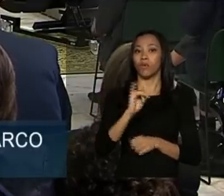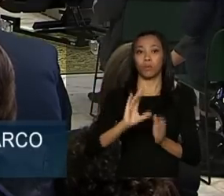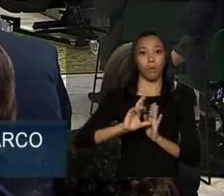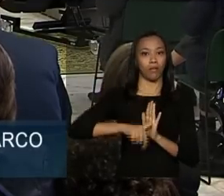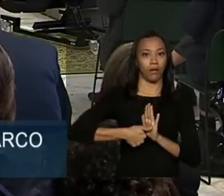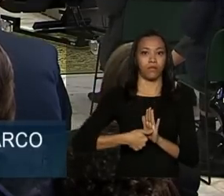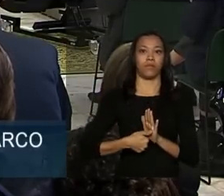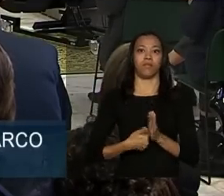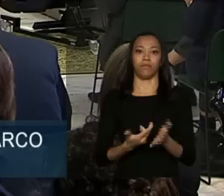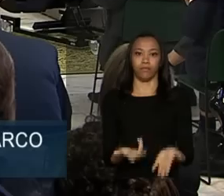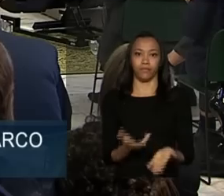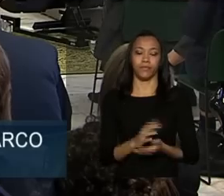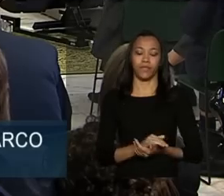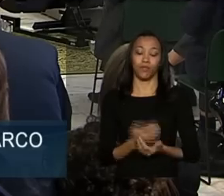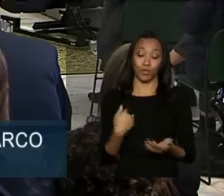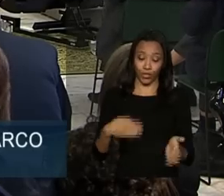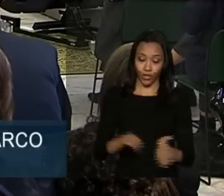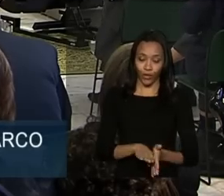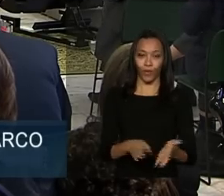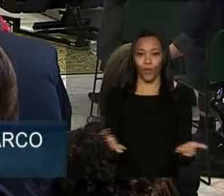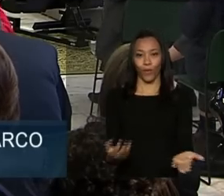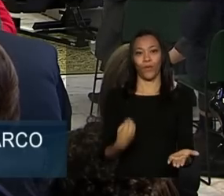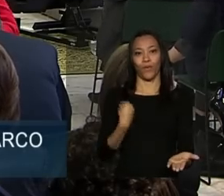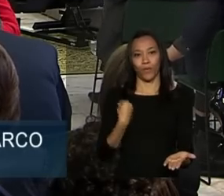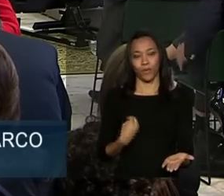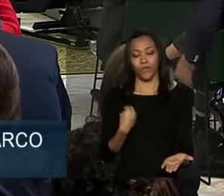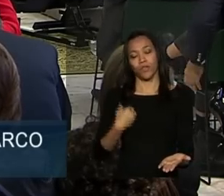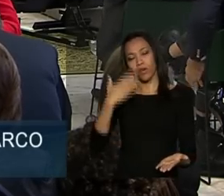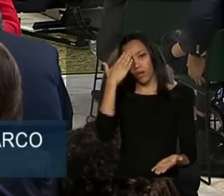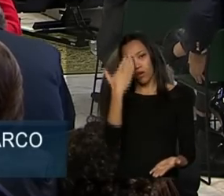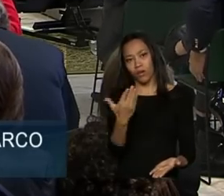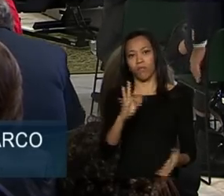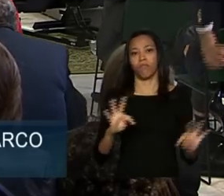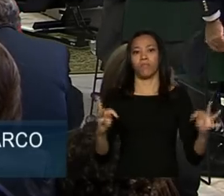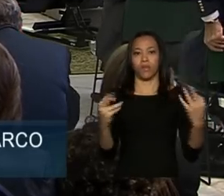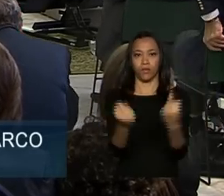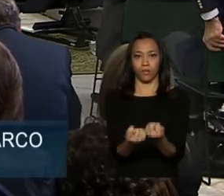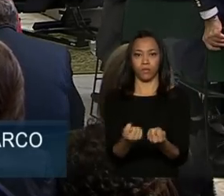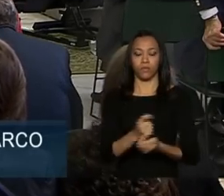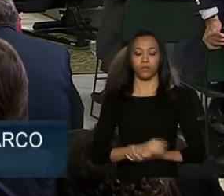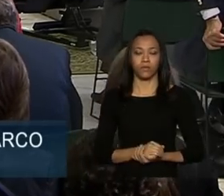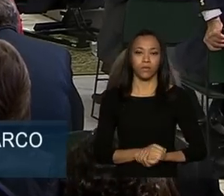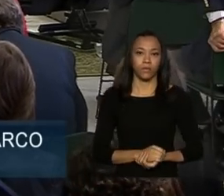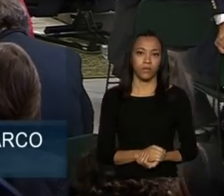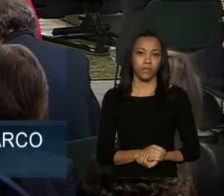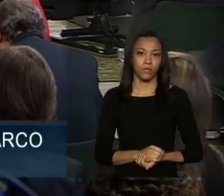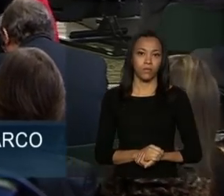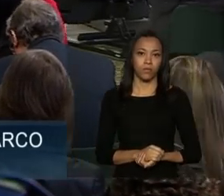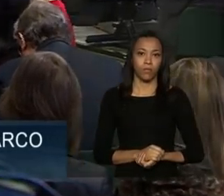se eu não estivesse aqui. Né? Então, chegamos e vamos juntos. Muito obrigada a todos.